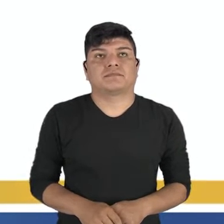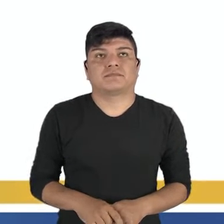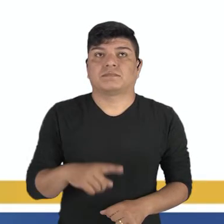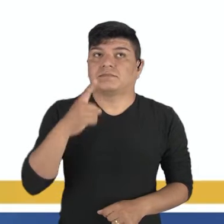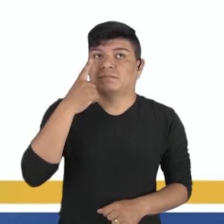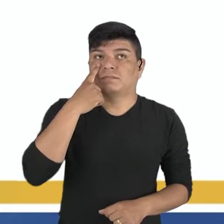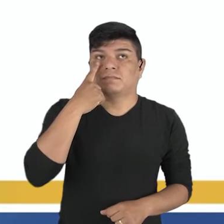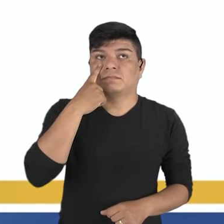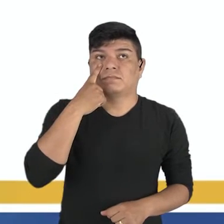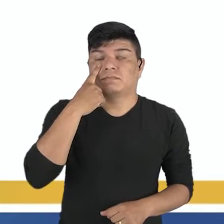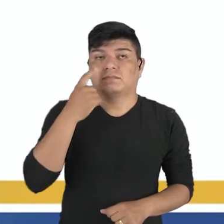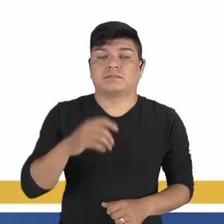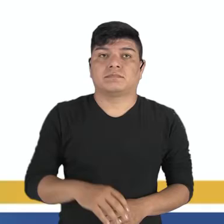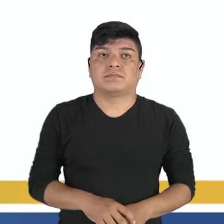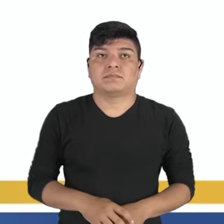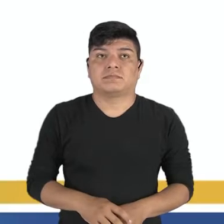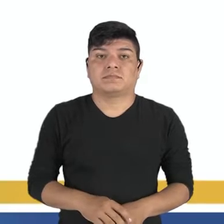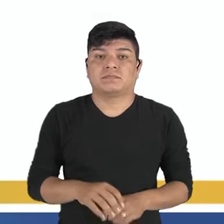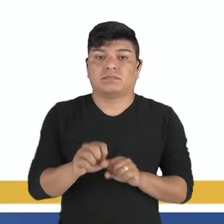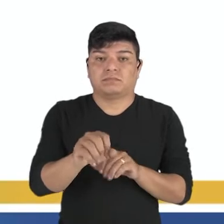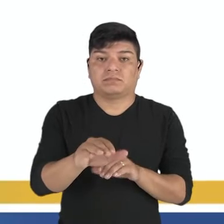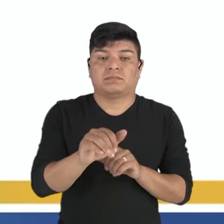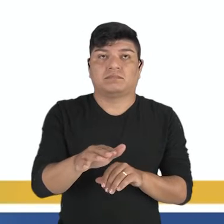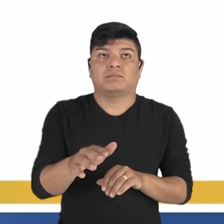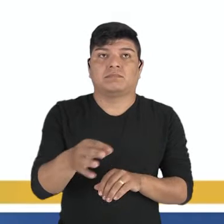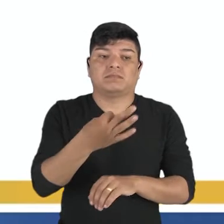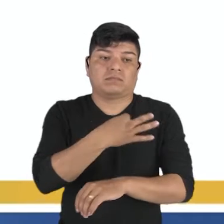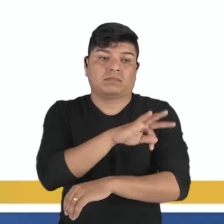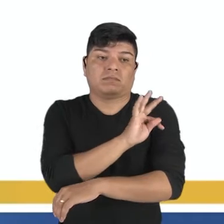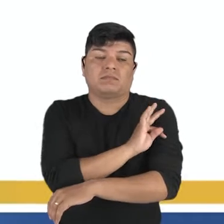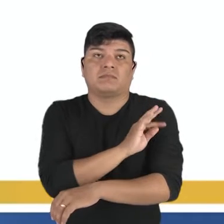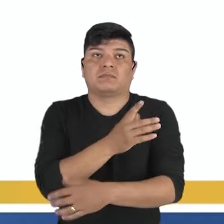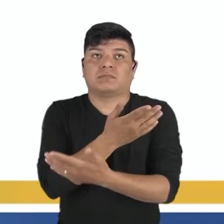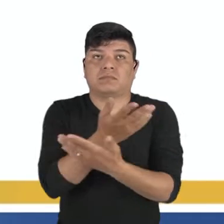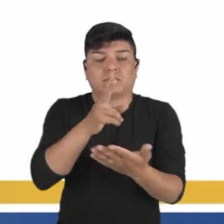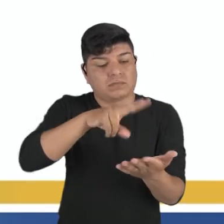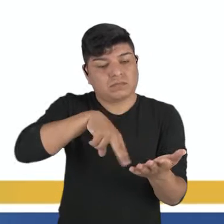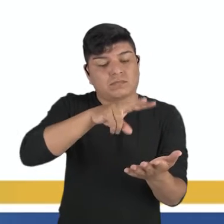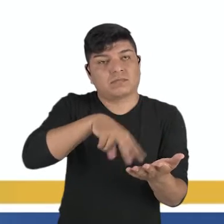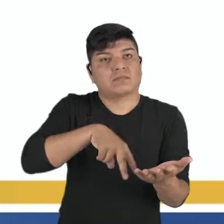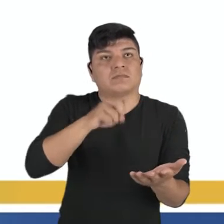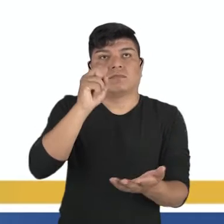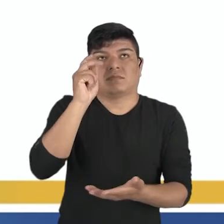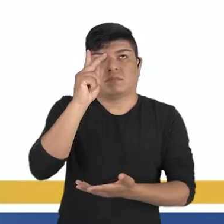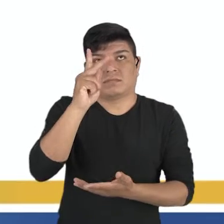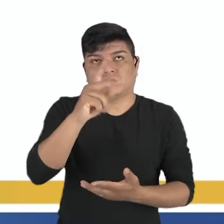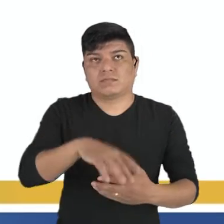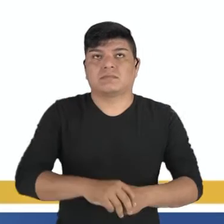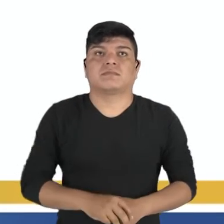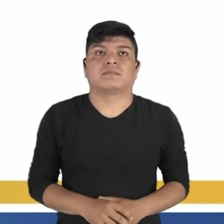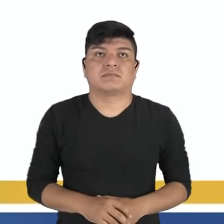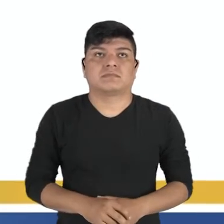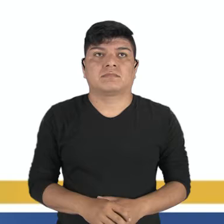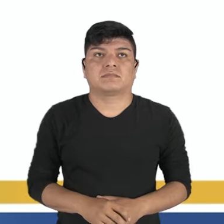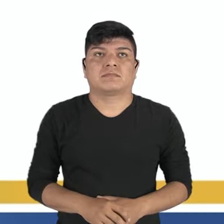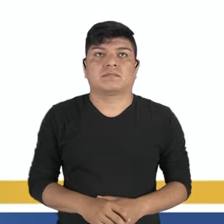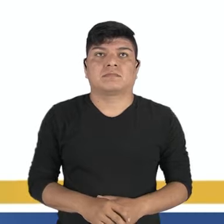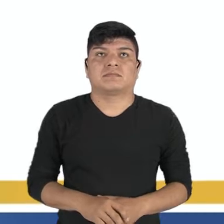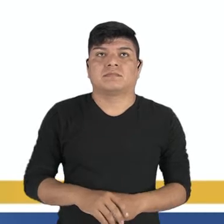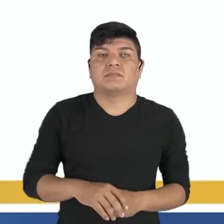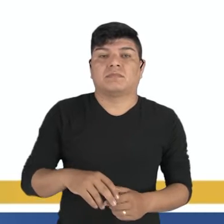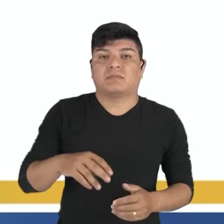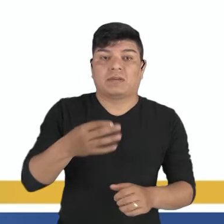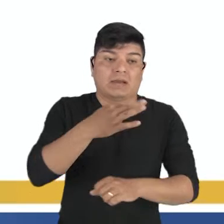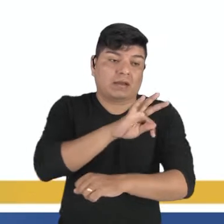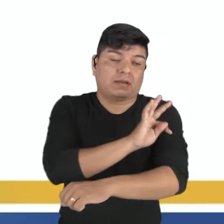Olha só, agora eu vou ensinar para vocês algumas técnicas de leitura, ok? A técnica